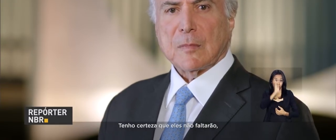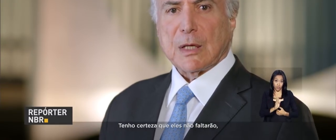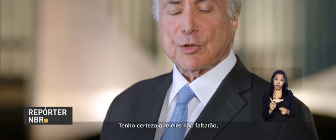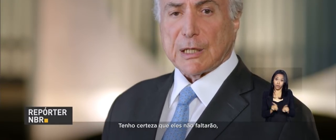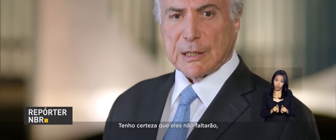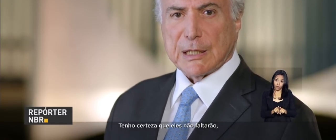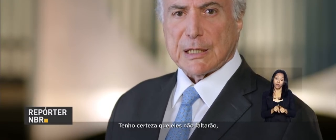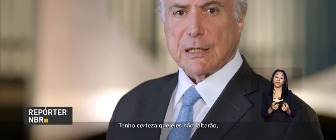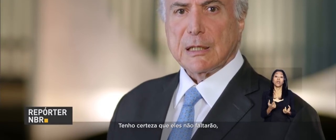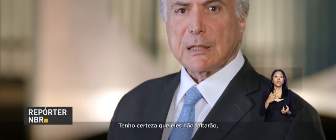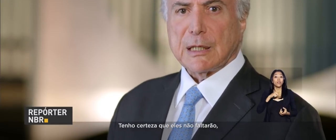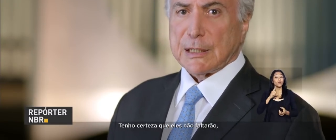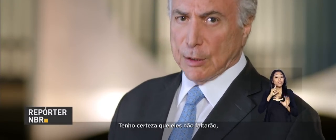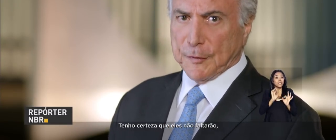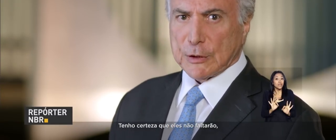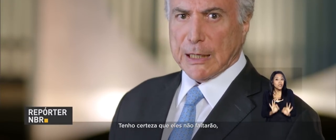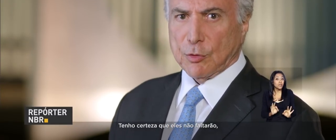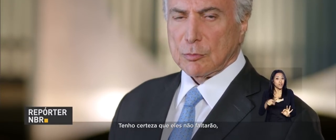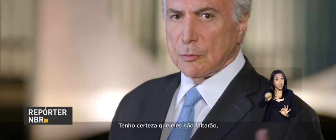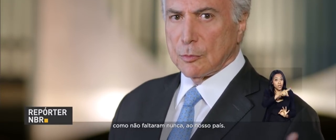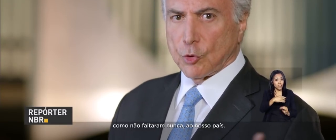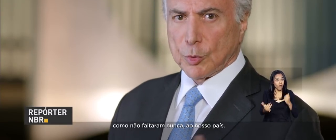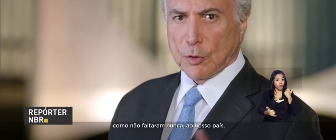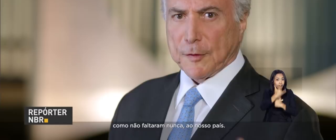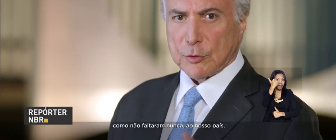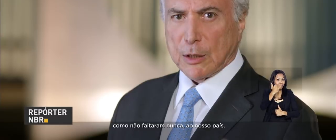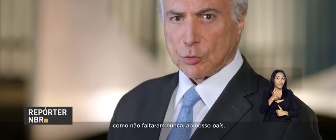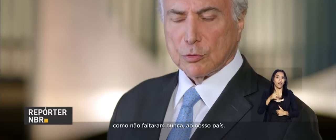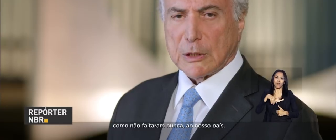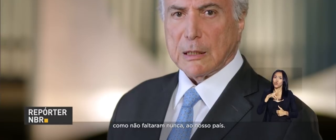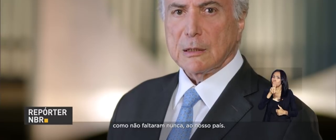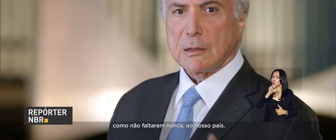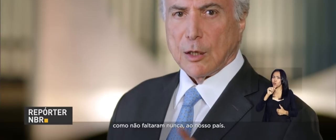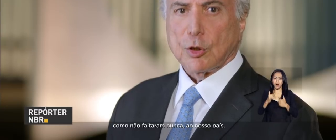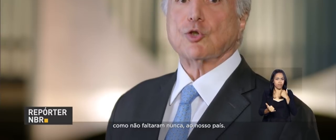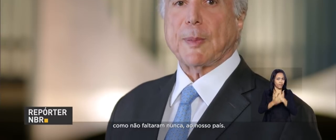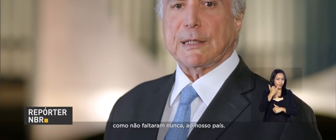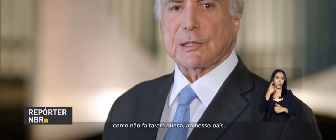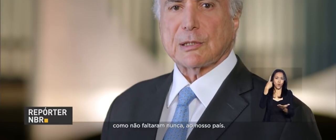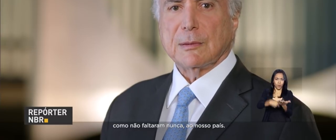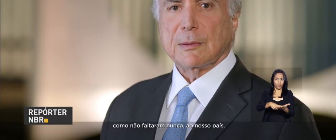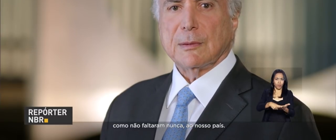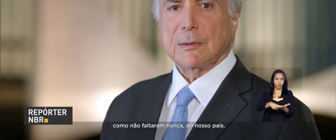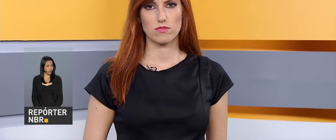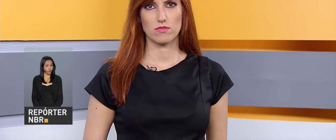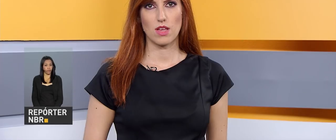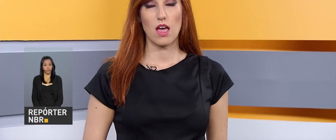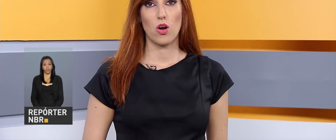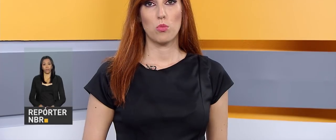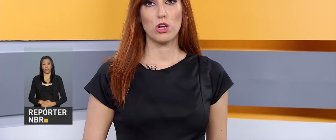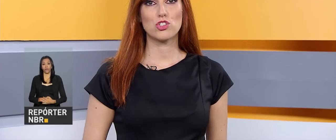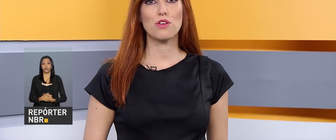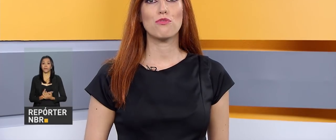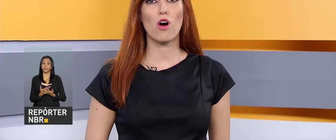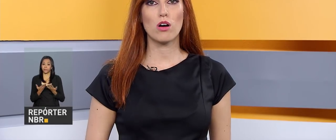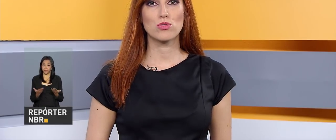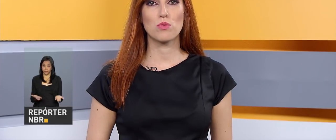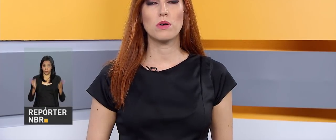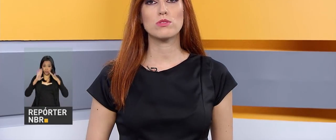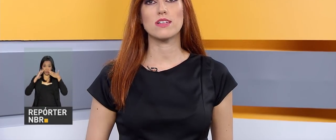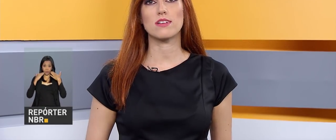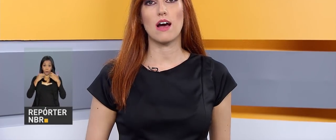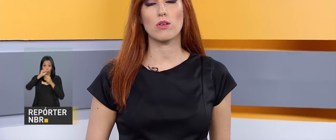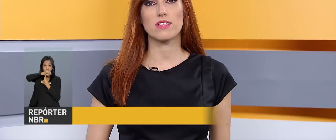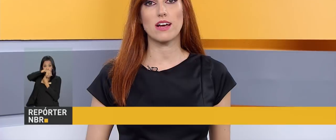tenho certeza que eles não faltarão como não faltaram nunca ao nosso país o boletim focus